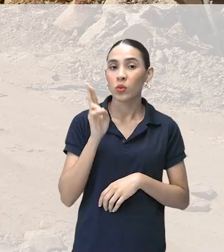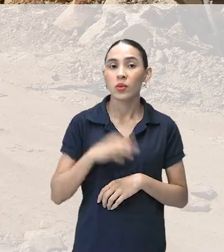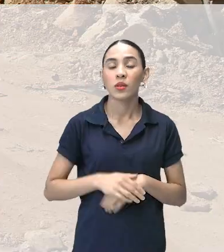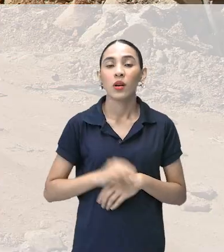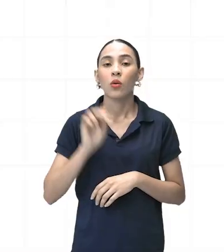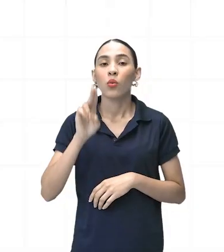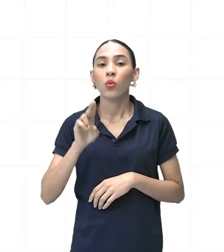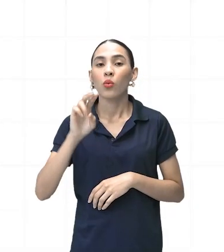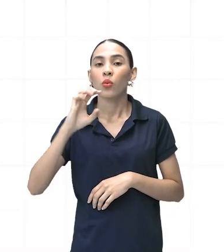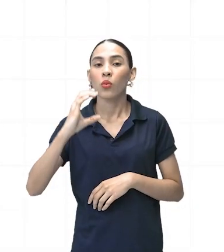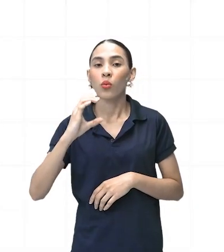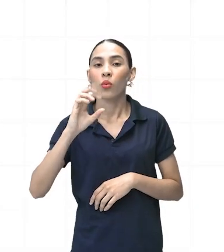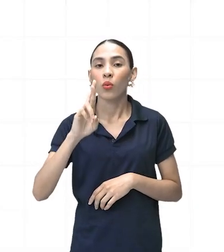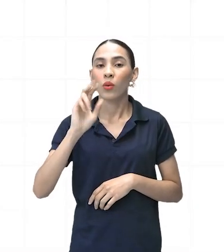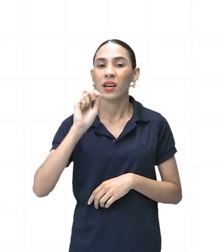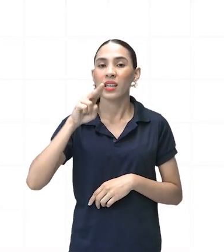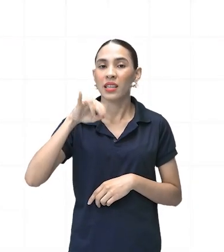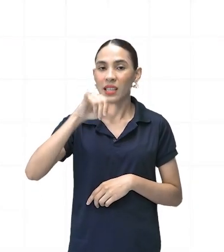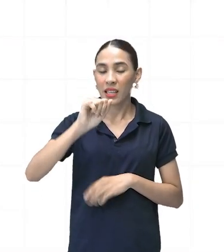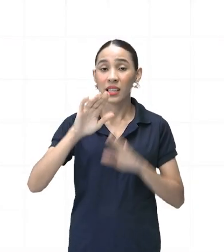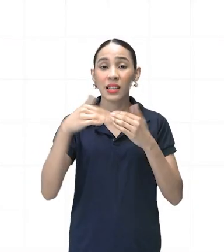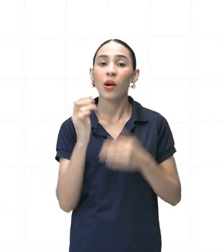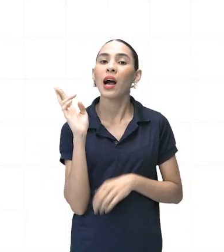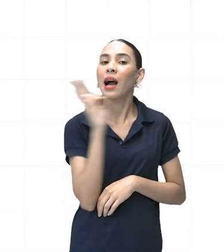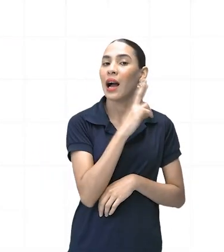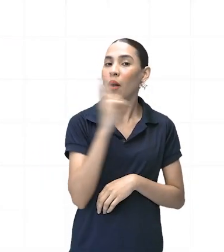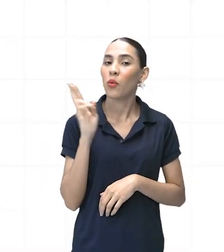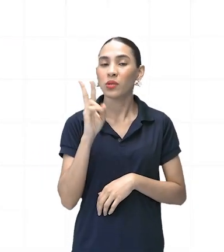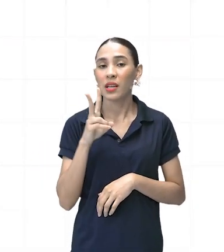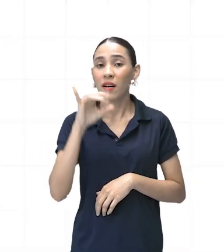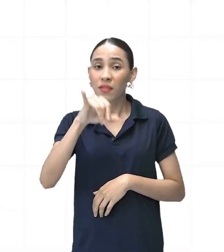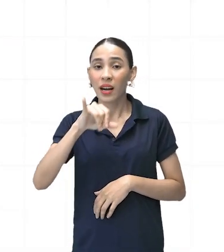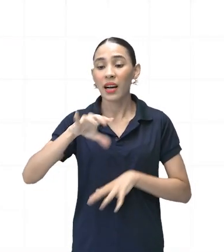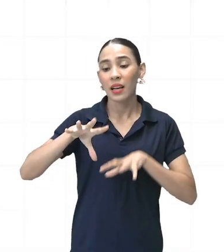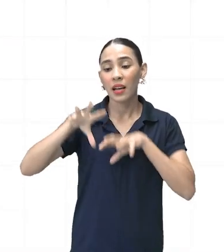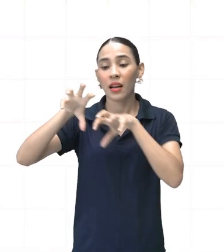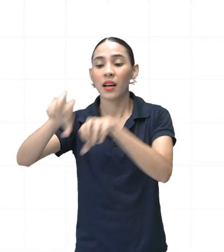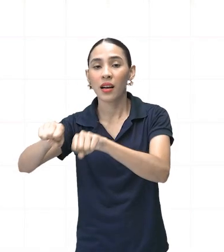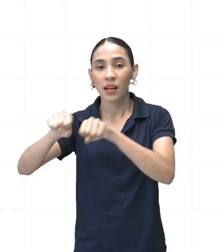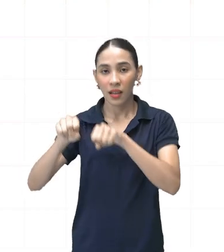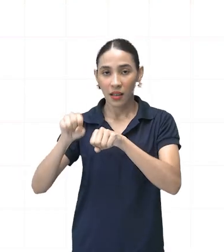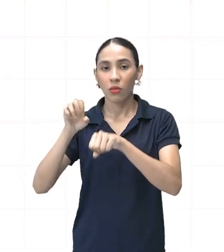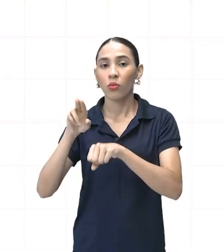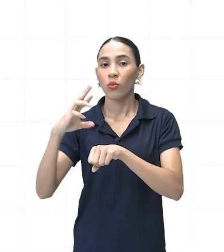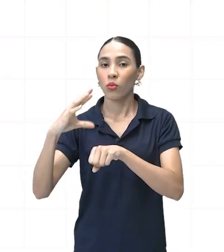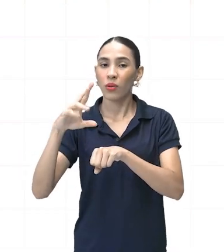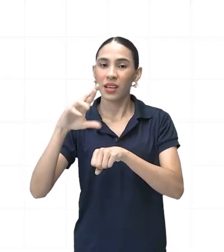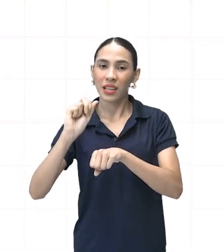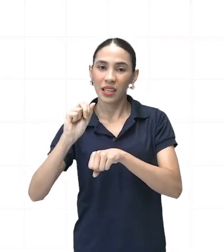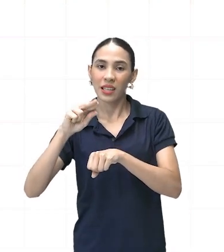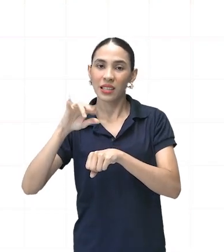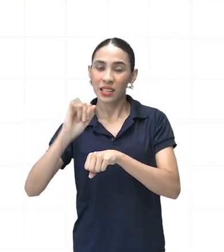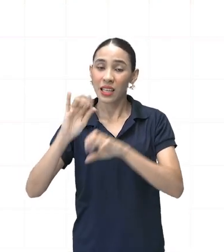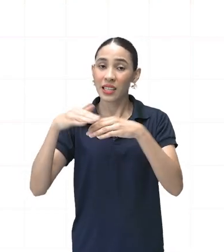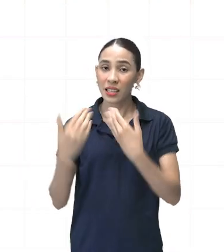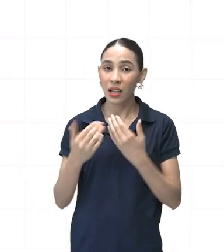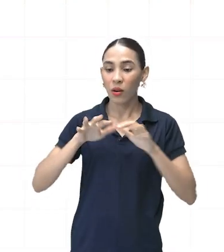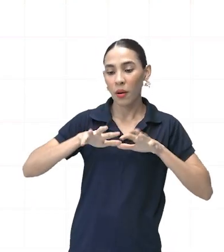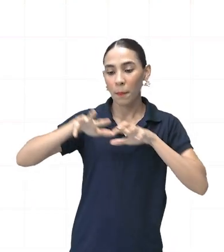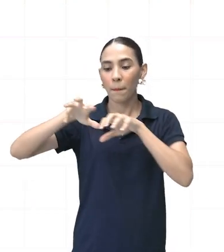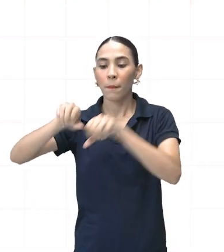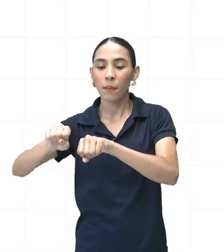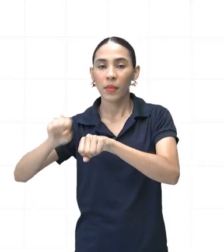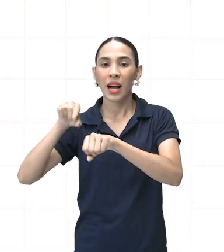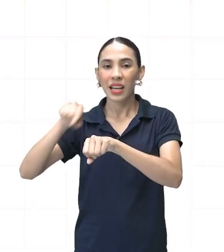a Ucrânia. A Rússia, gente, ela vai atacar a Ucrânia, tá? Então, a invasão russa no